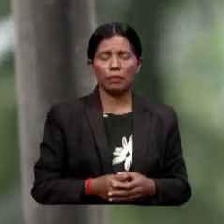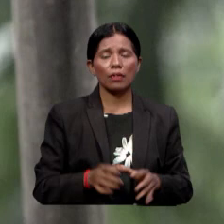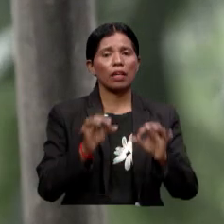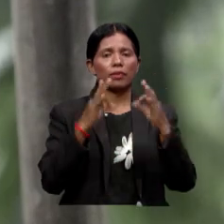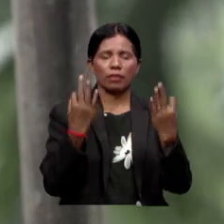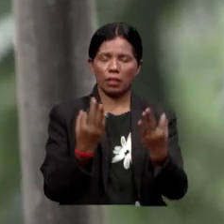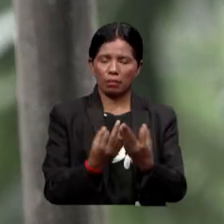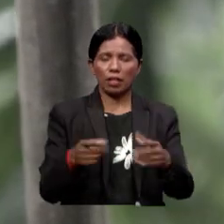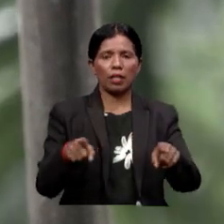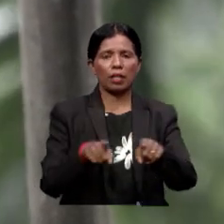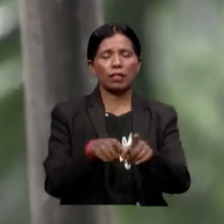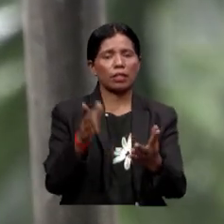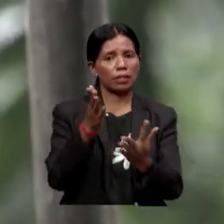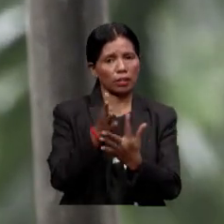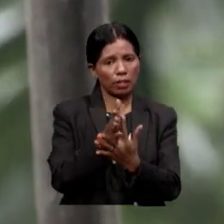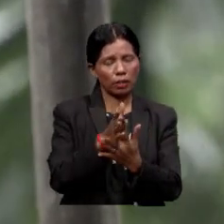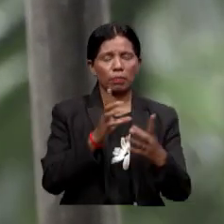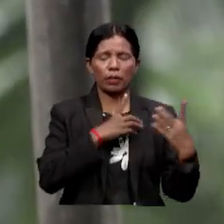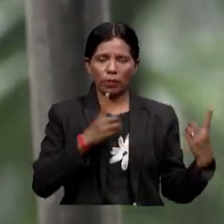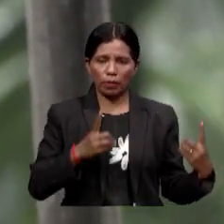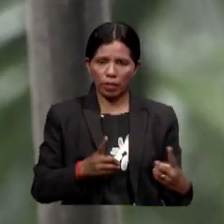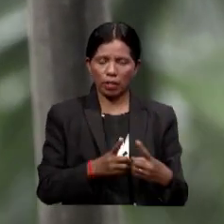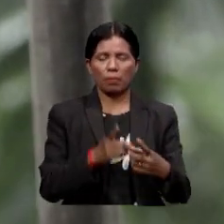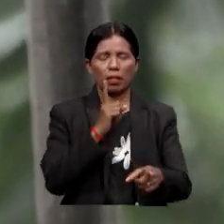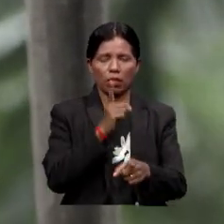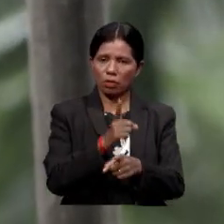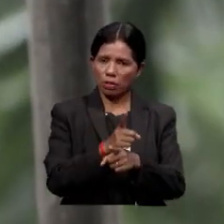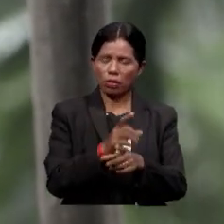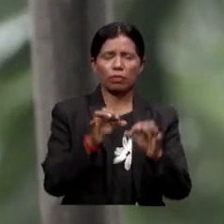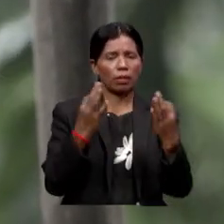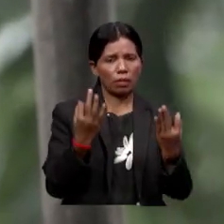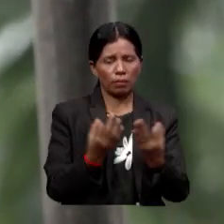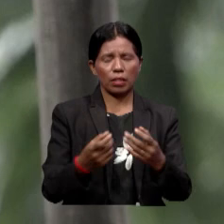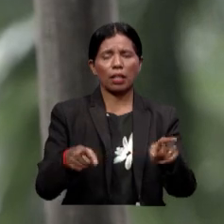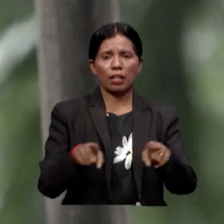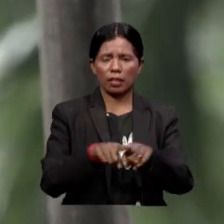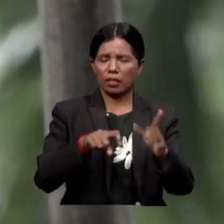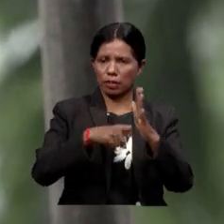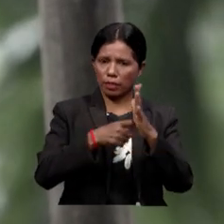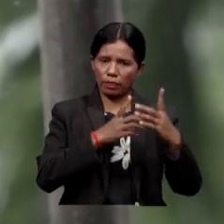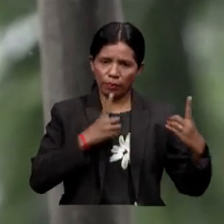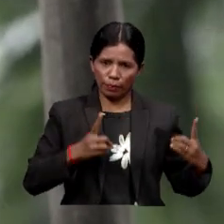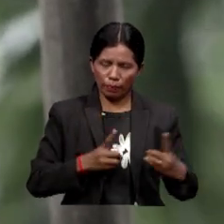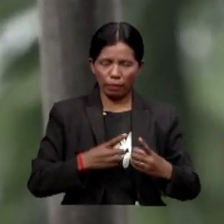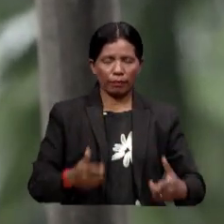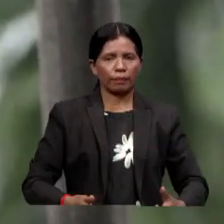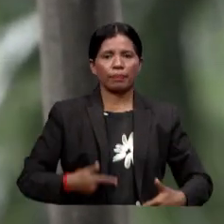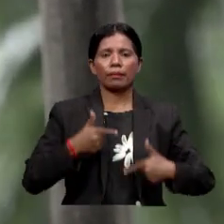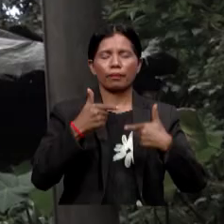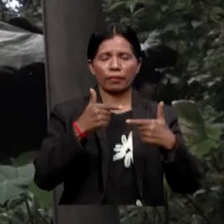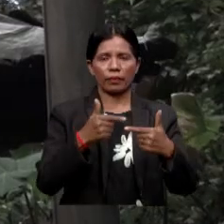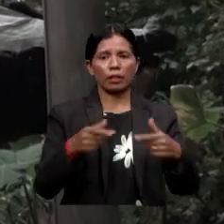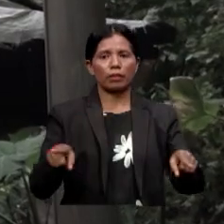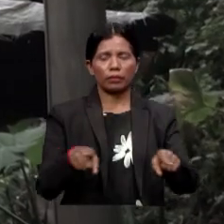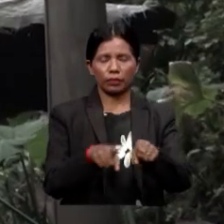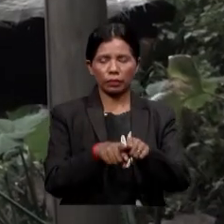Família sai centro ba domin nebe prefeito. Família mos nuda save ba domin e amor estomac. Hori sai força